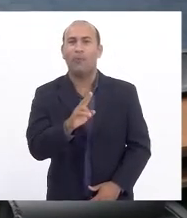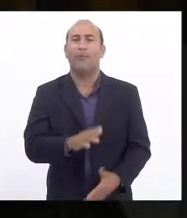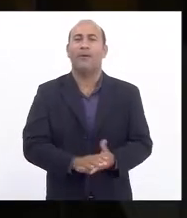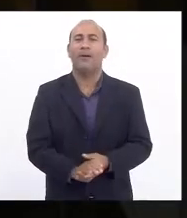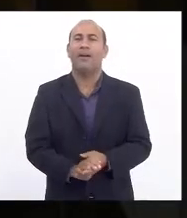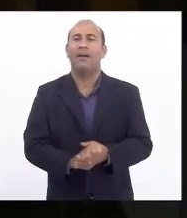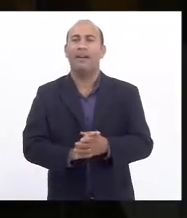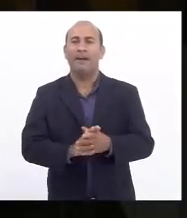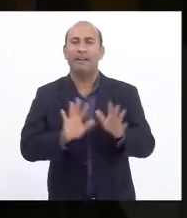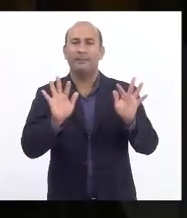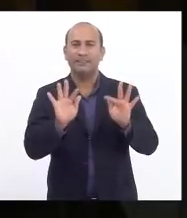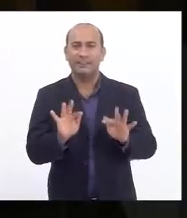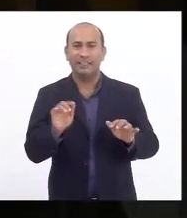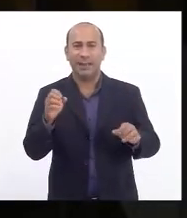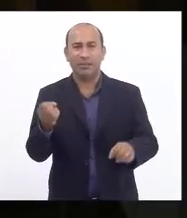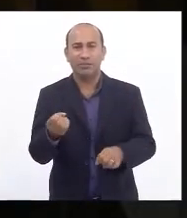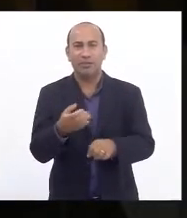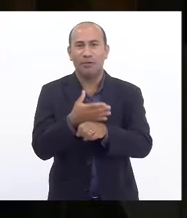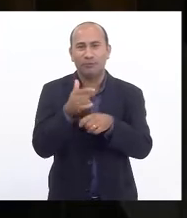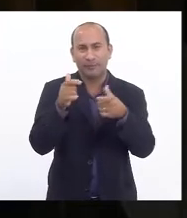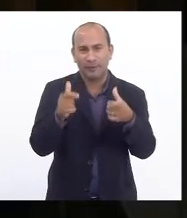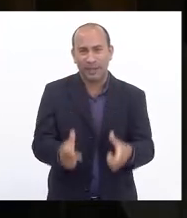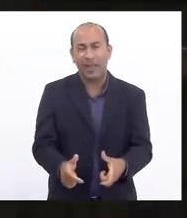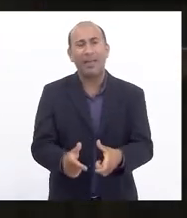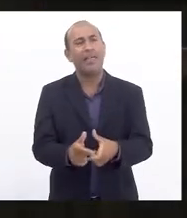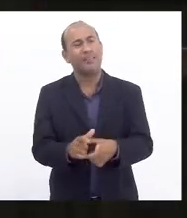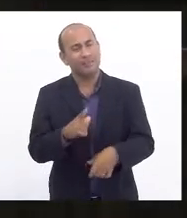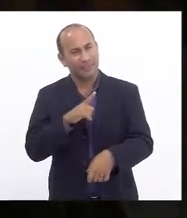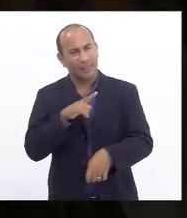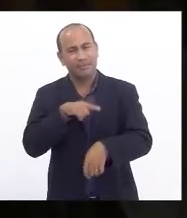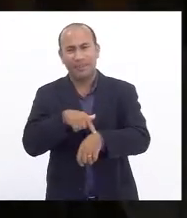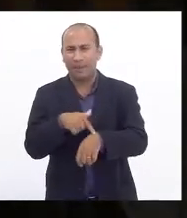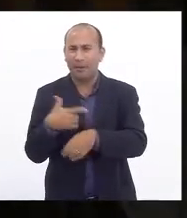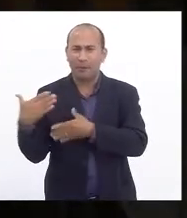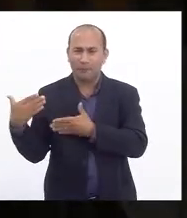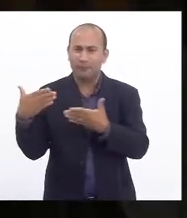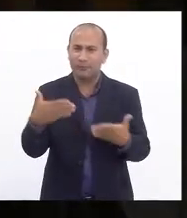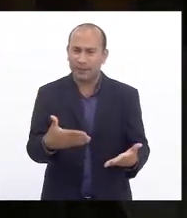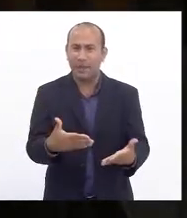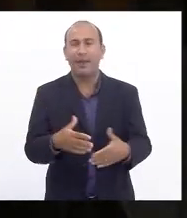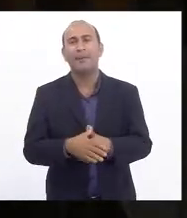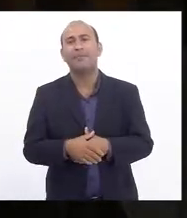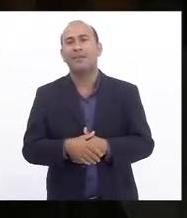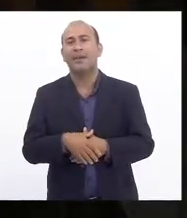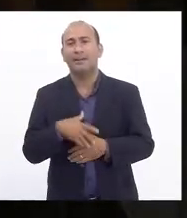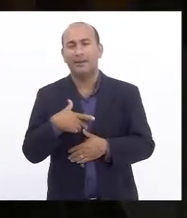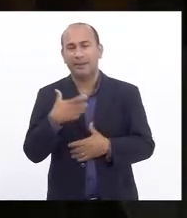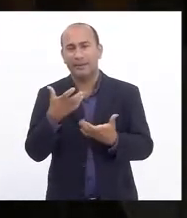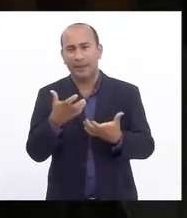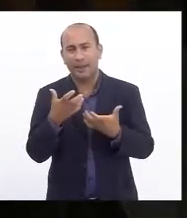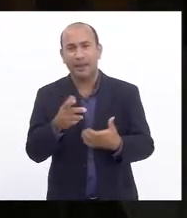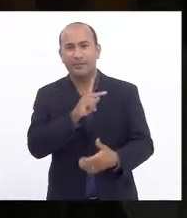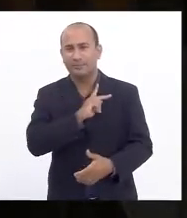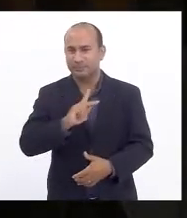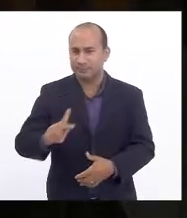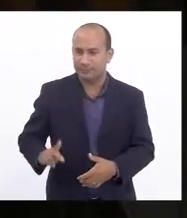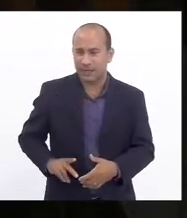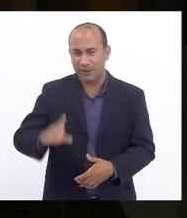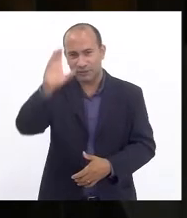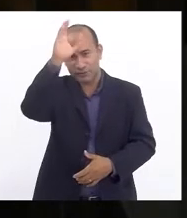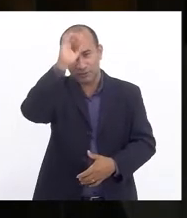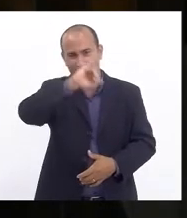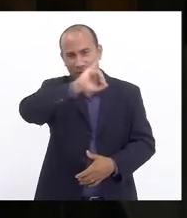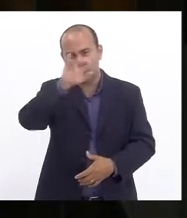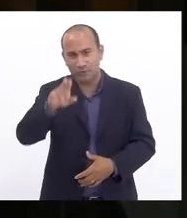alerj tinha um tempinho que eu não vim aqui em primeira vez estou discursando queria que saudar a presidente em exercício tia